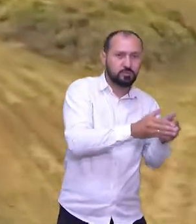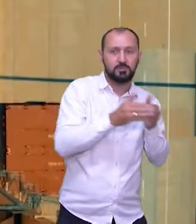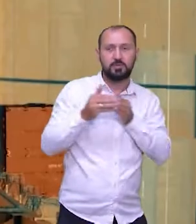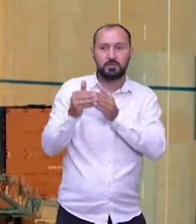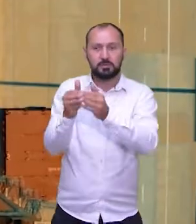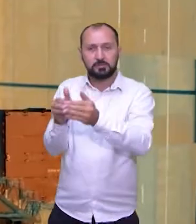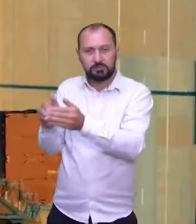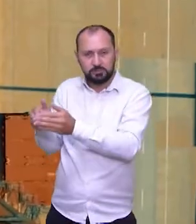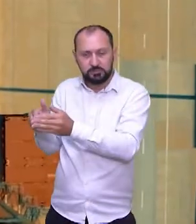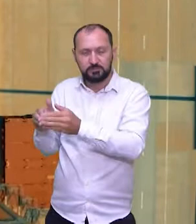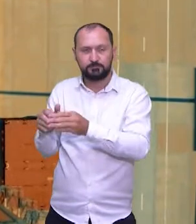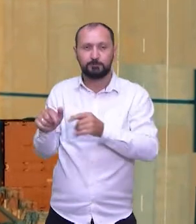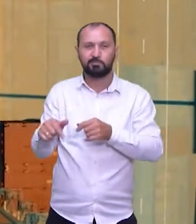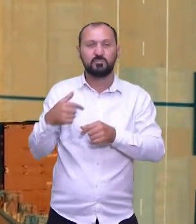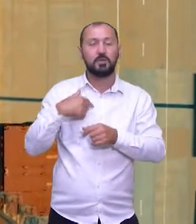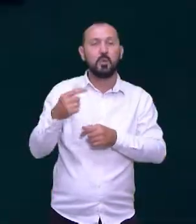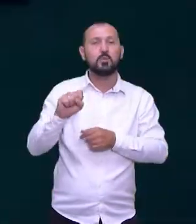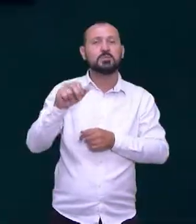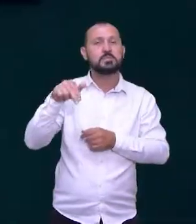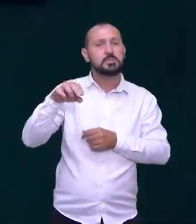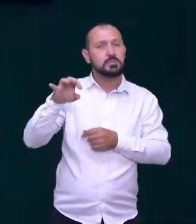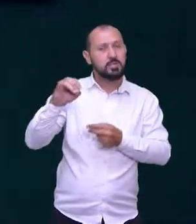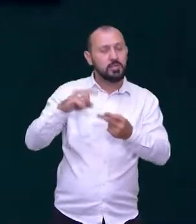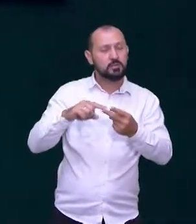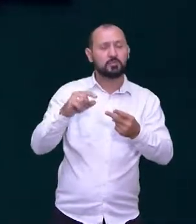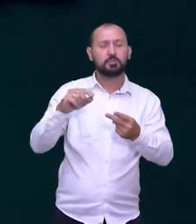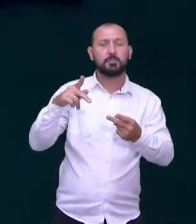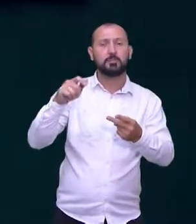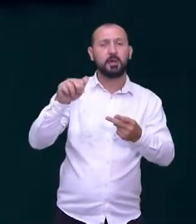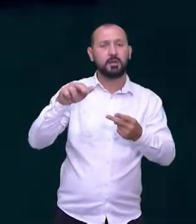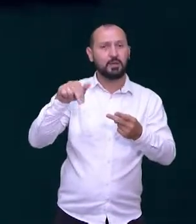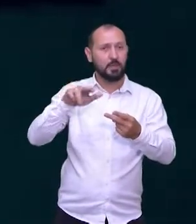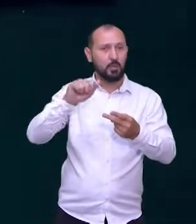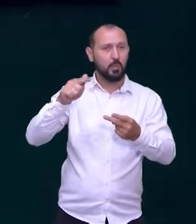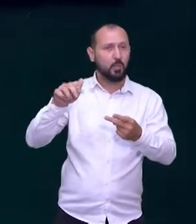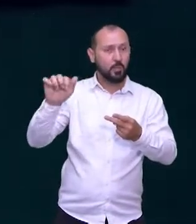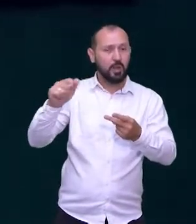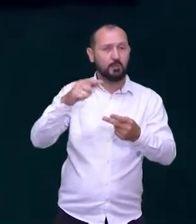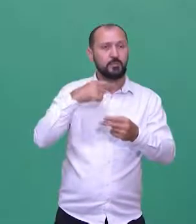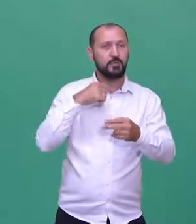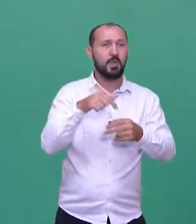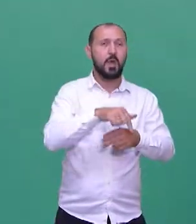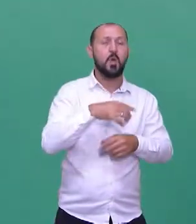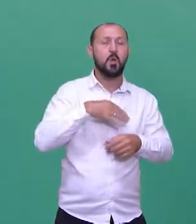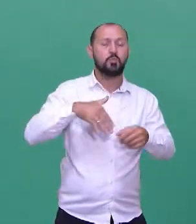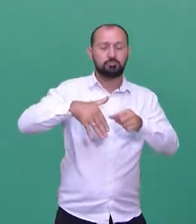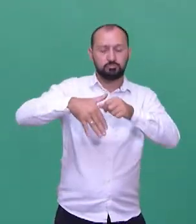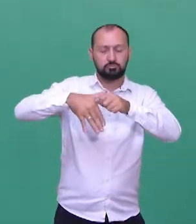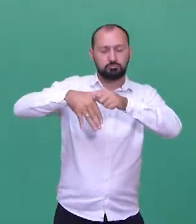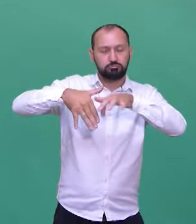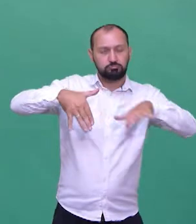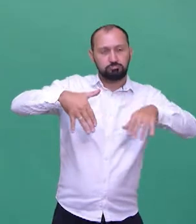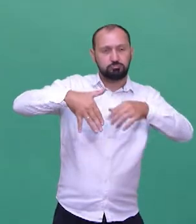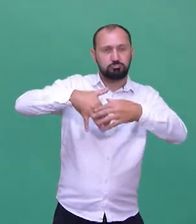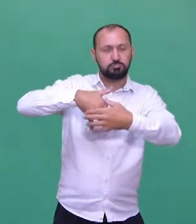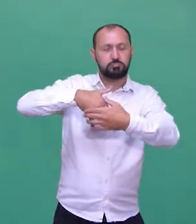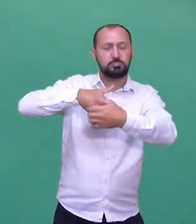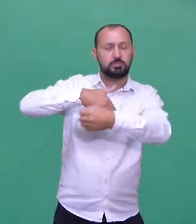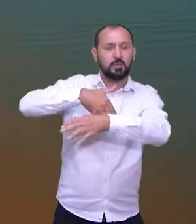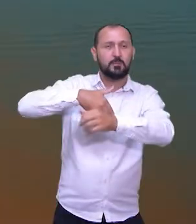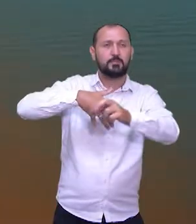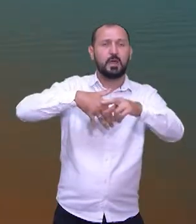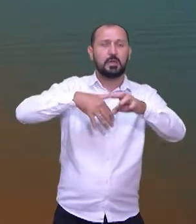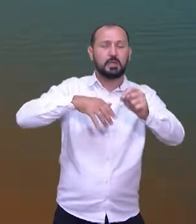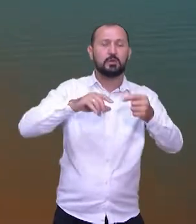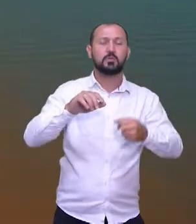nosso país, como o Porto de Santos, Porto de Paranaguá, aos portos do Pacífico,